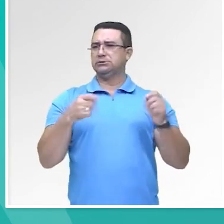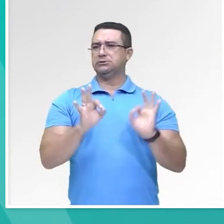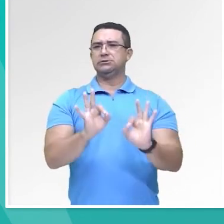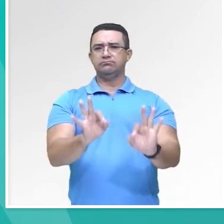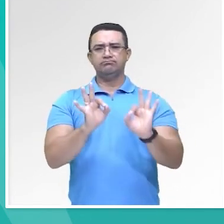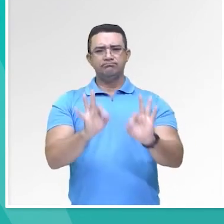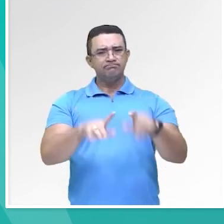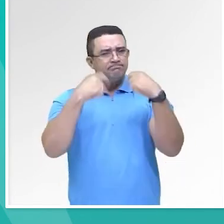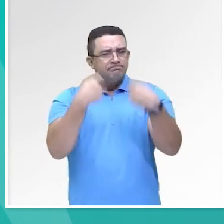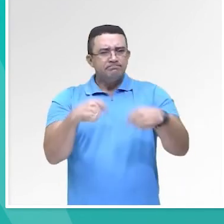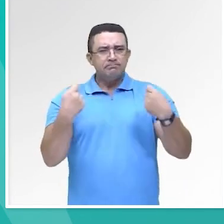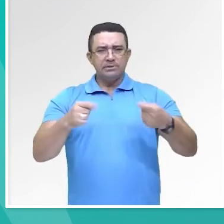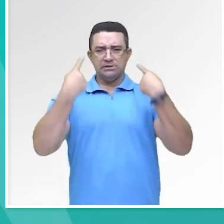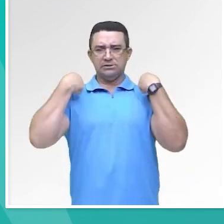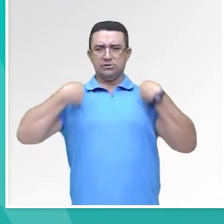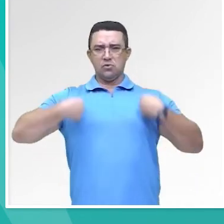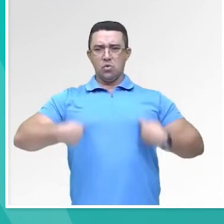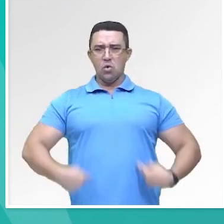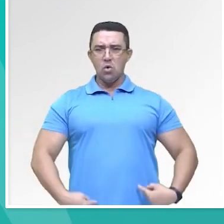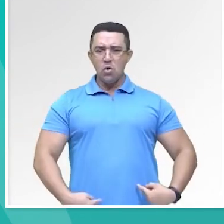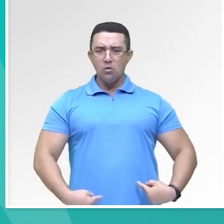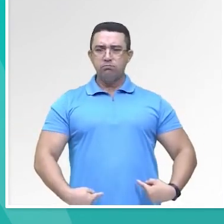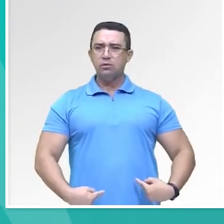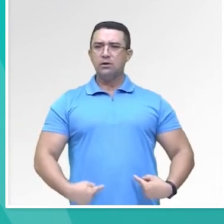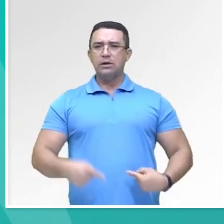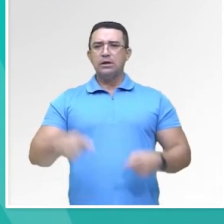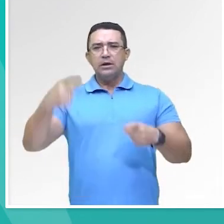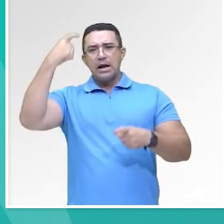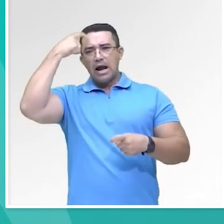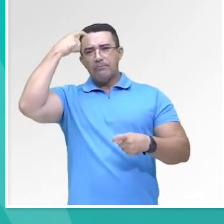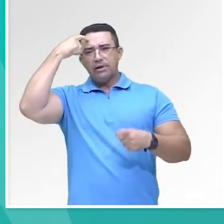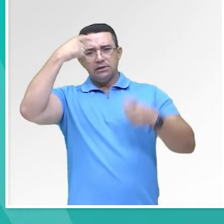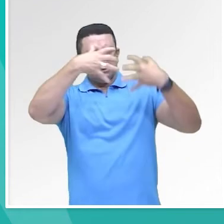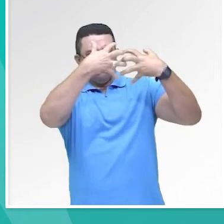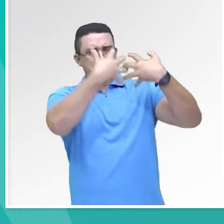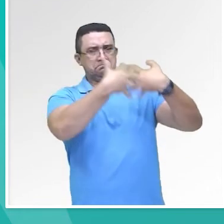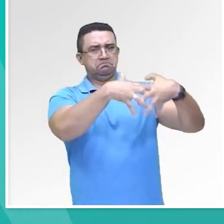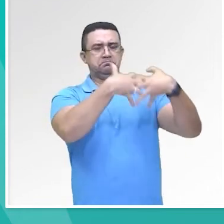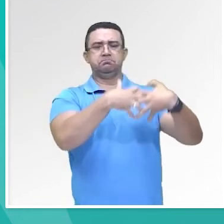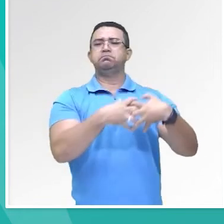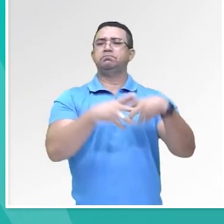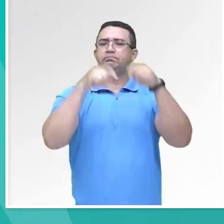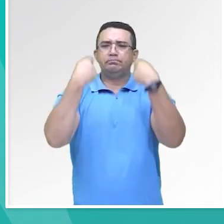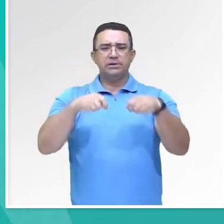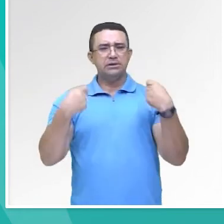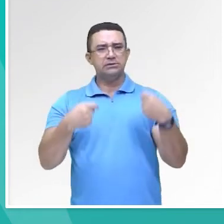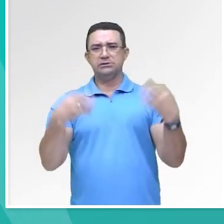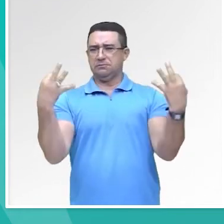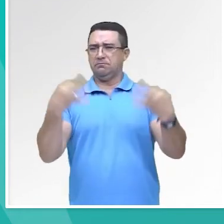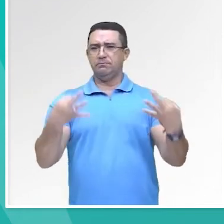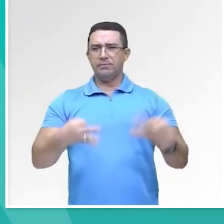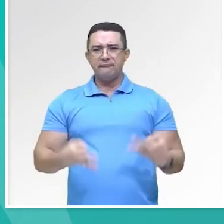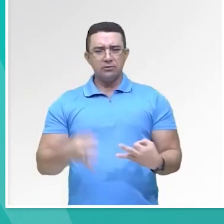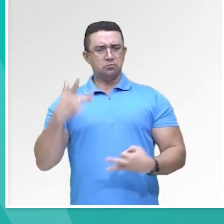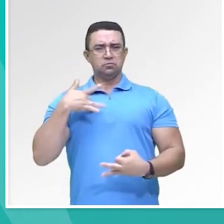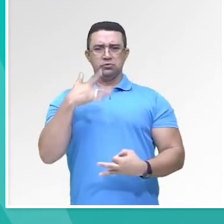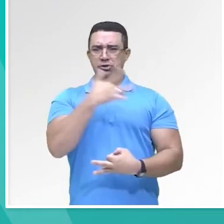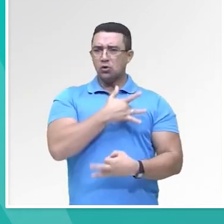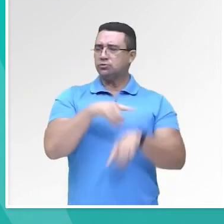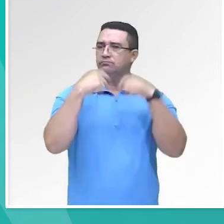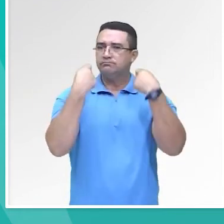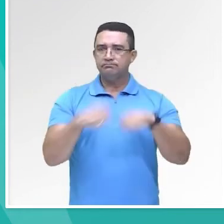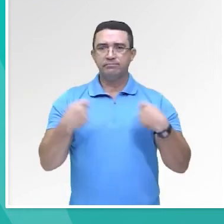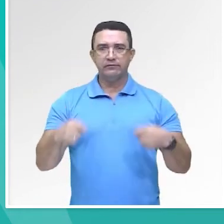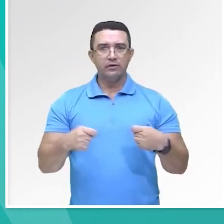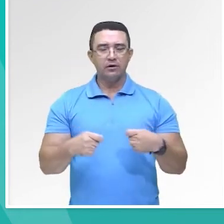tanto fisicamente quanto o psicológico também, tá? Porque é uma prova longa, são 43 quilômetros